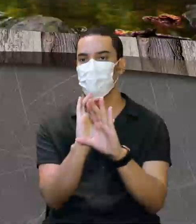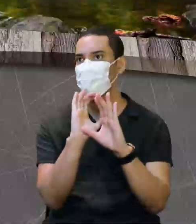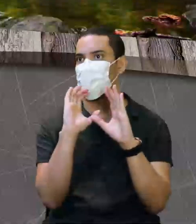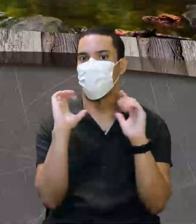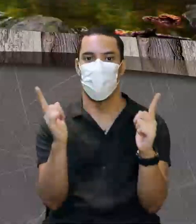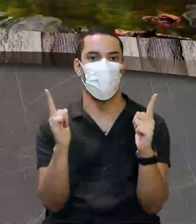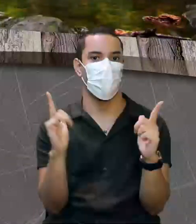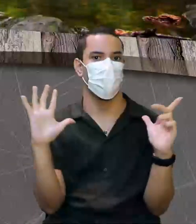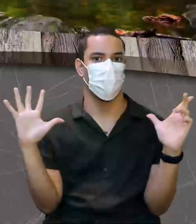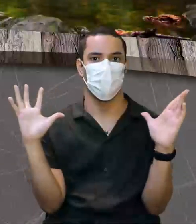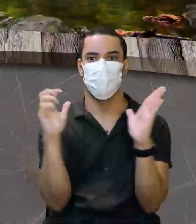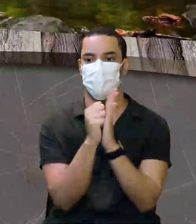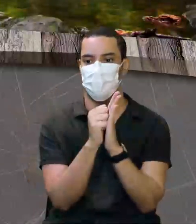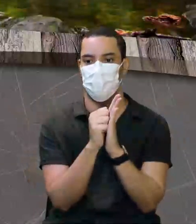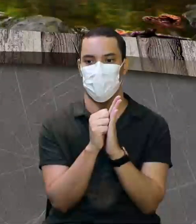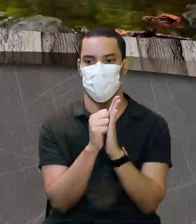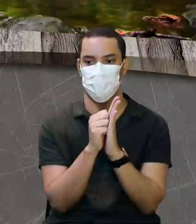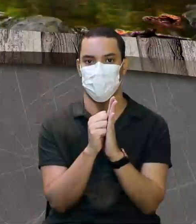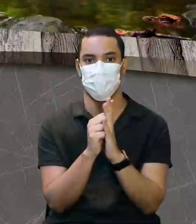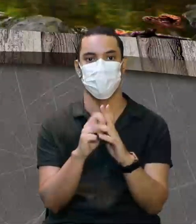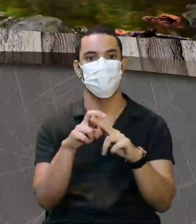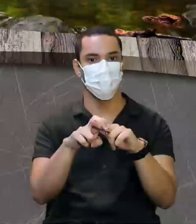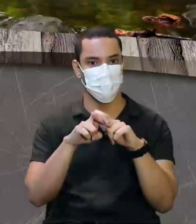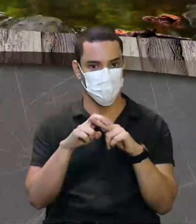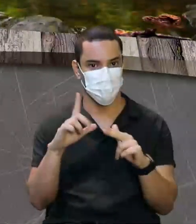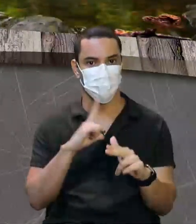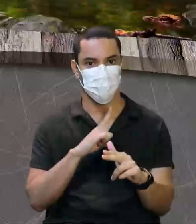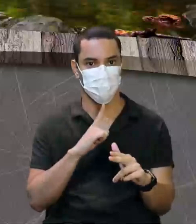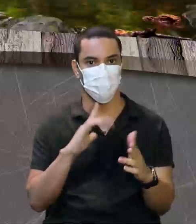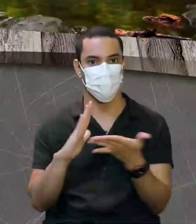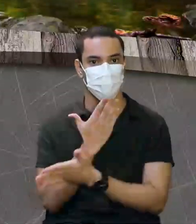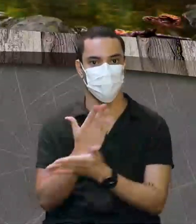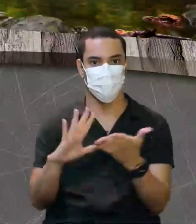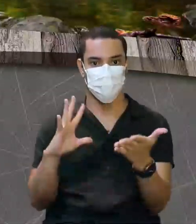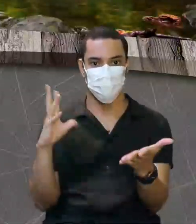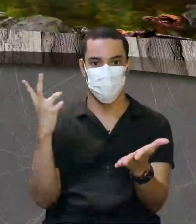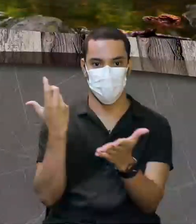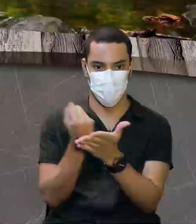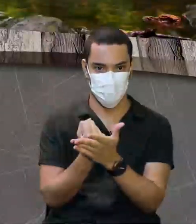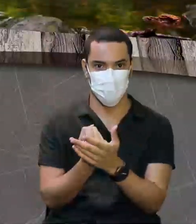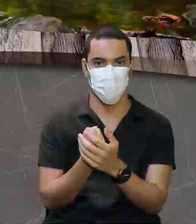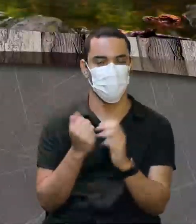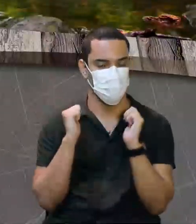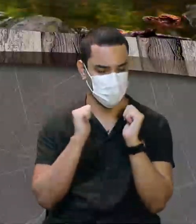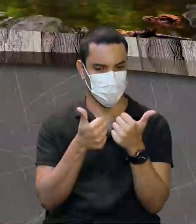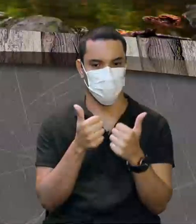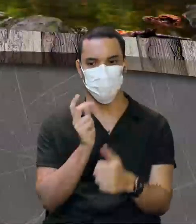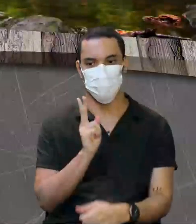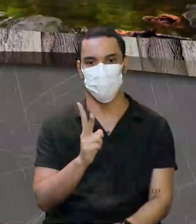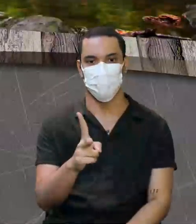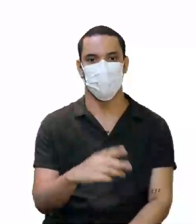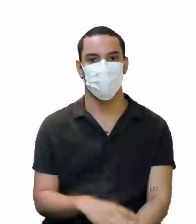foi registrada. E aí a gente tem esse registro também ali na Tanzânia, tá bom? Vamos lá?